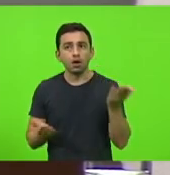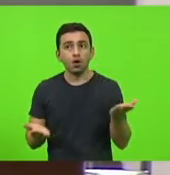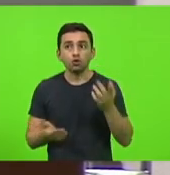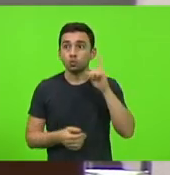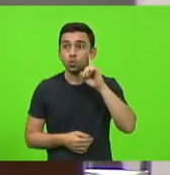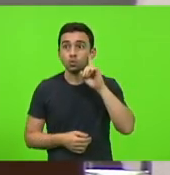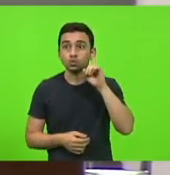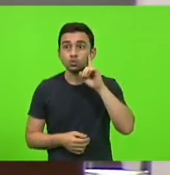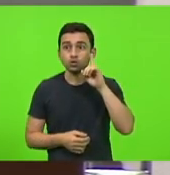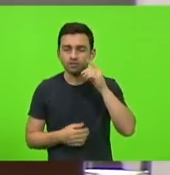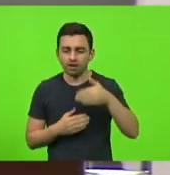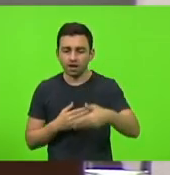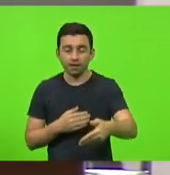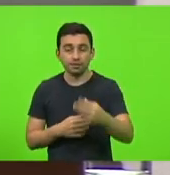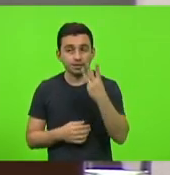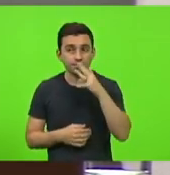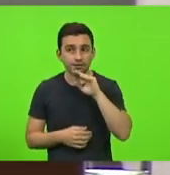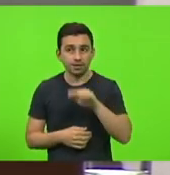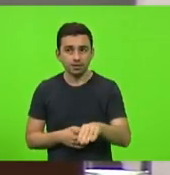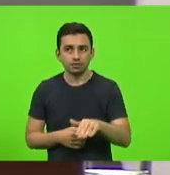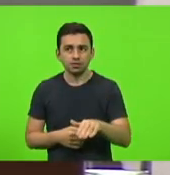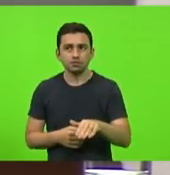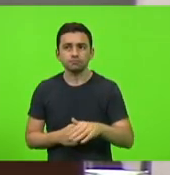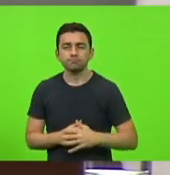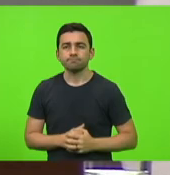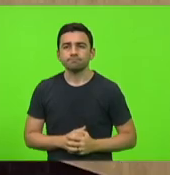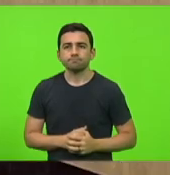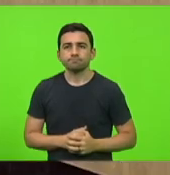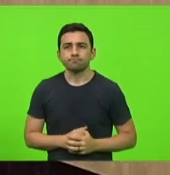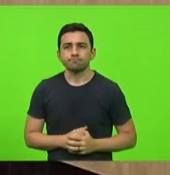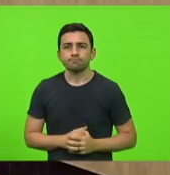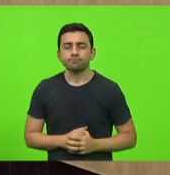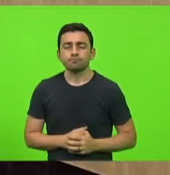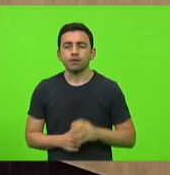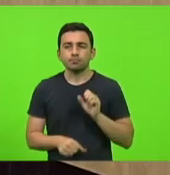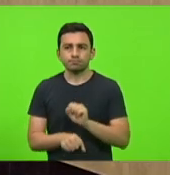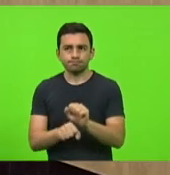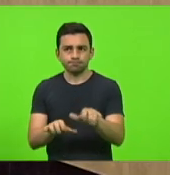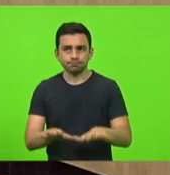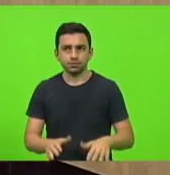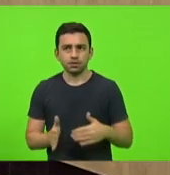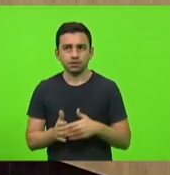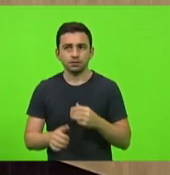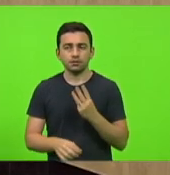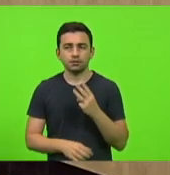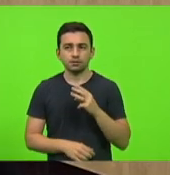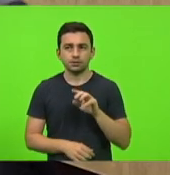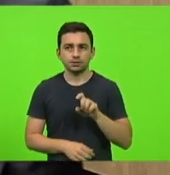a partir das 3 da tarde, o grande expediente. Está suspenso a sessão até as 3h15.